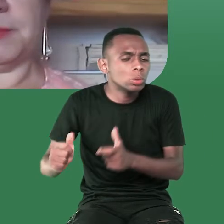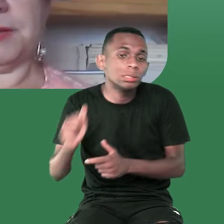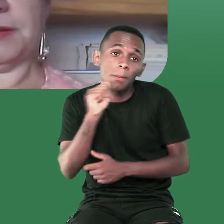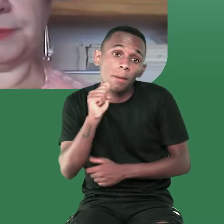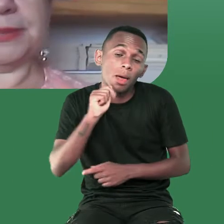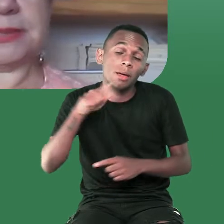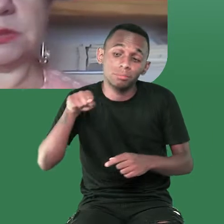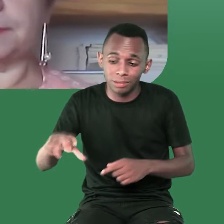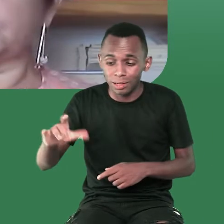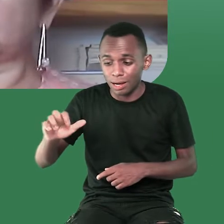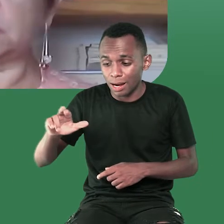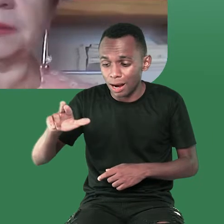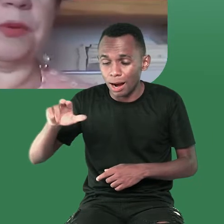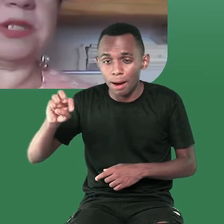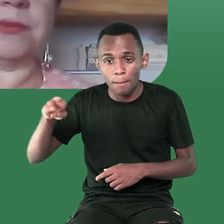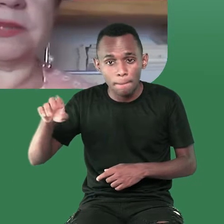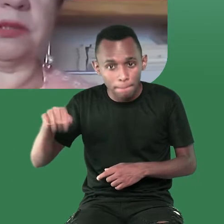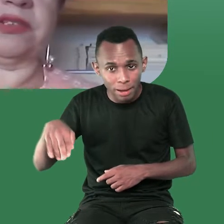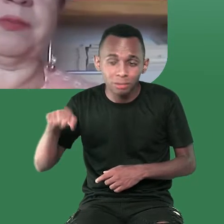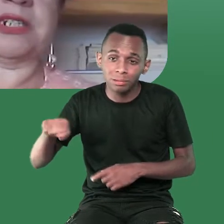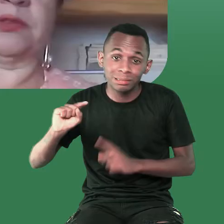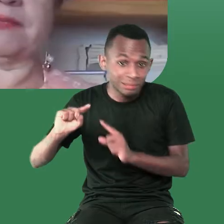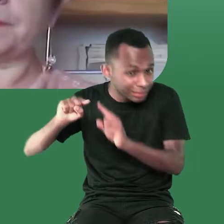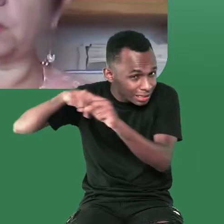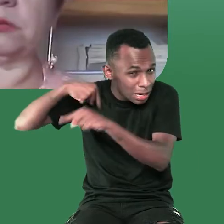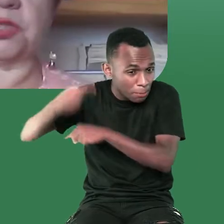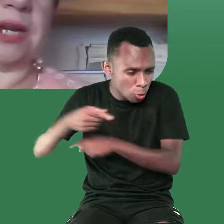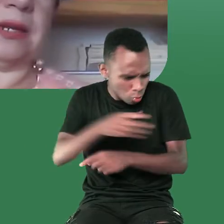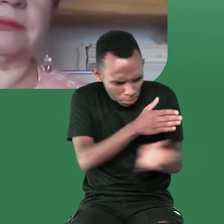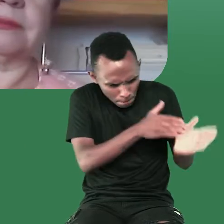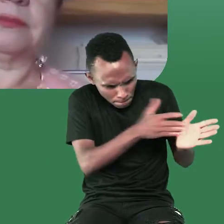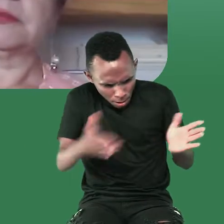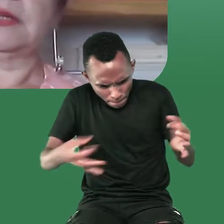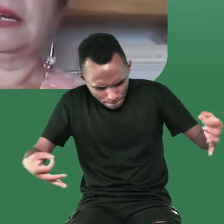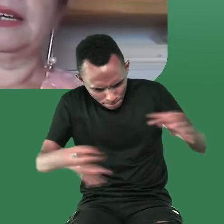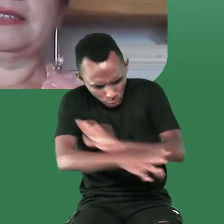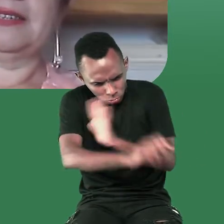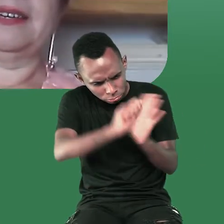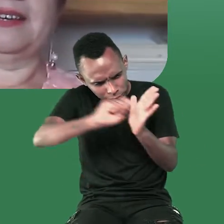a Carmen apareceu-se muito depois mesmo, o livro estava pronto já,